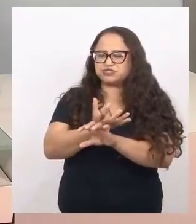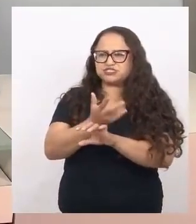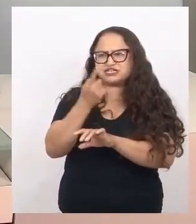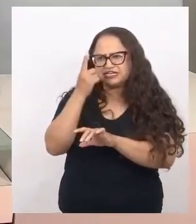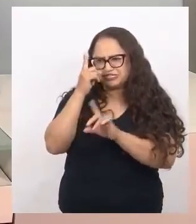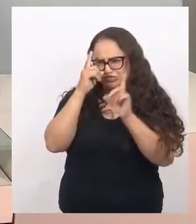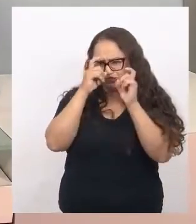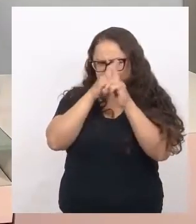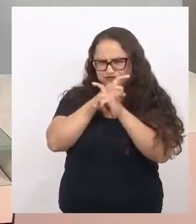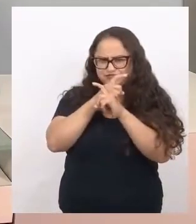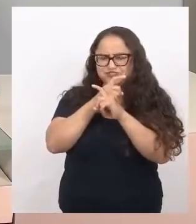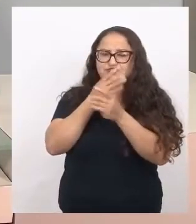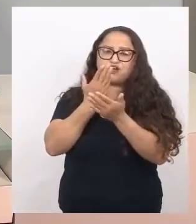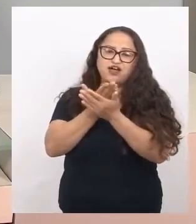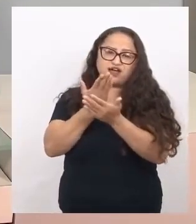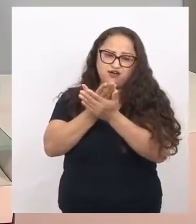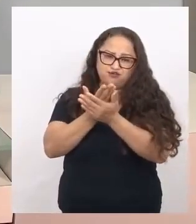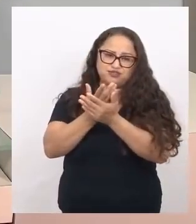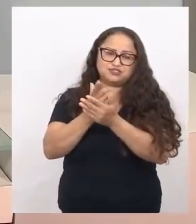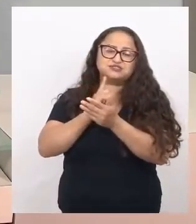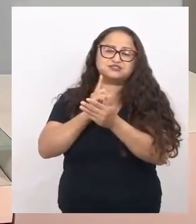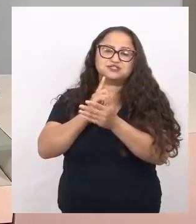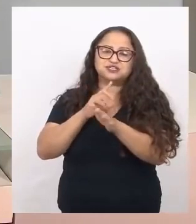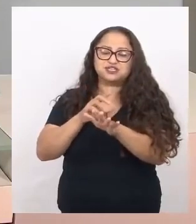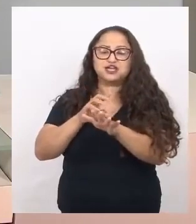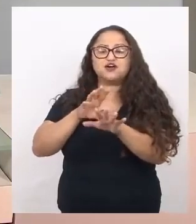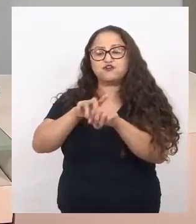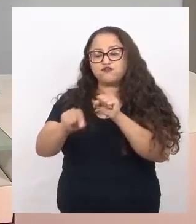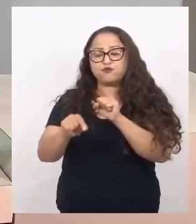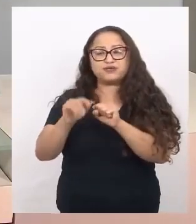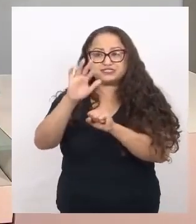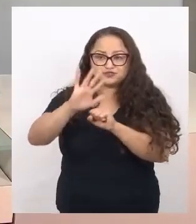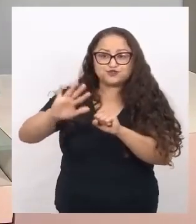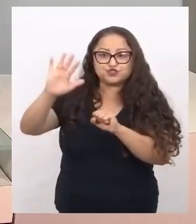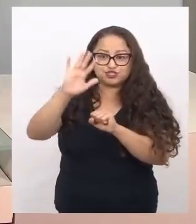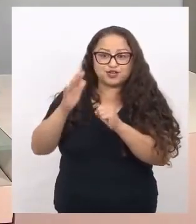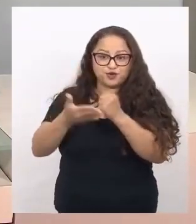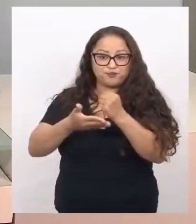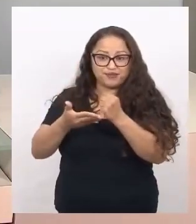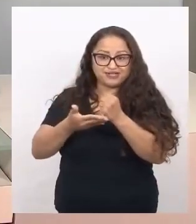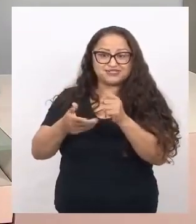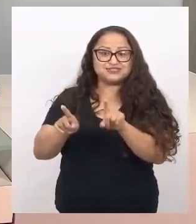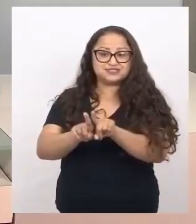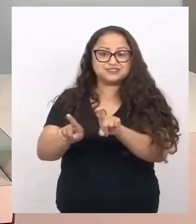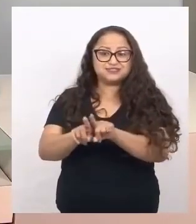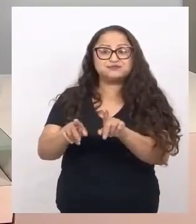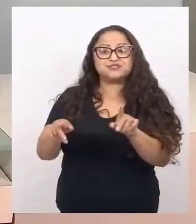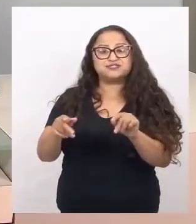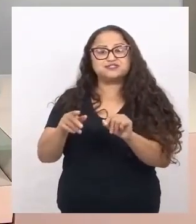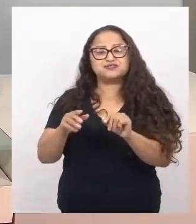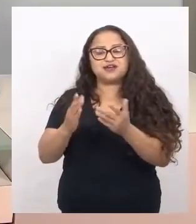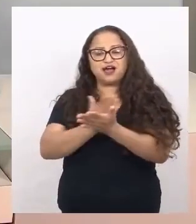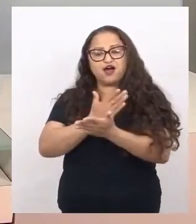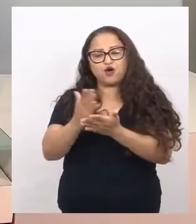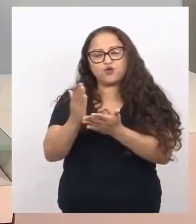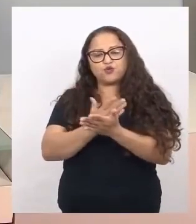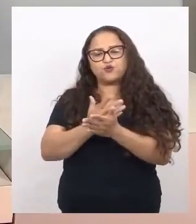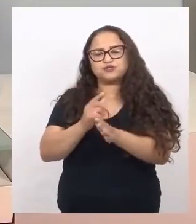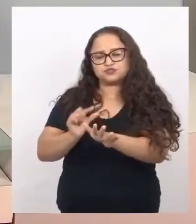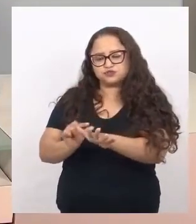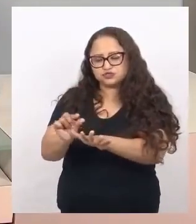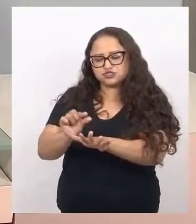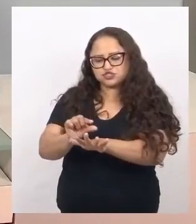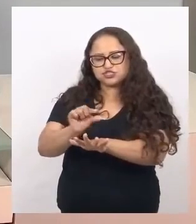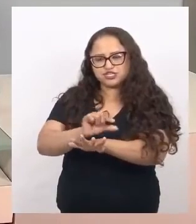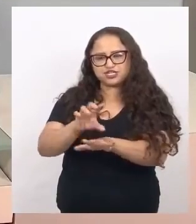a gente tem algumas aulas, tanto da formação geral básica, que estão na expansão, quanto algumas aulas dos itinerários que também